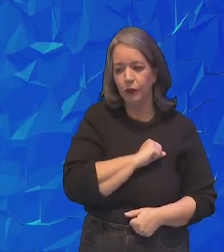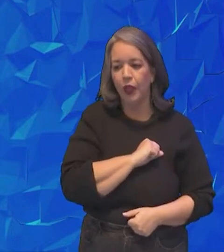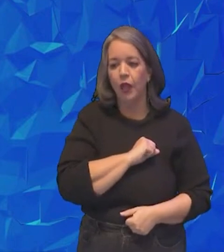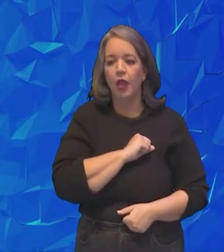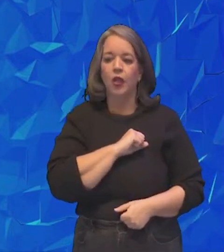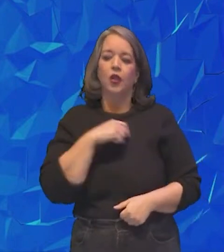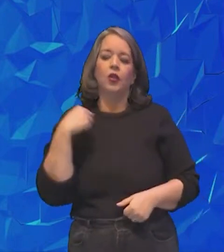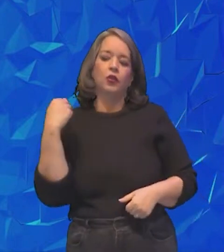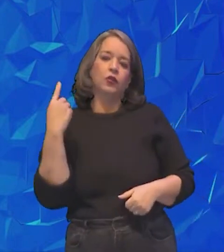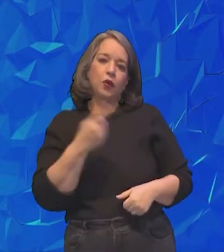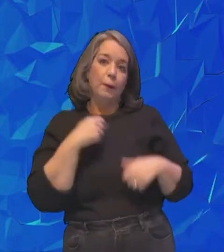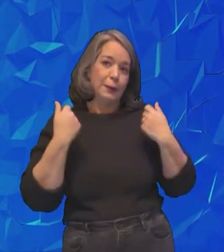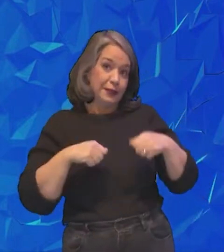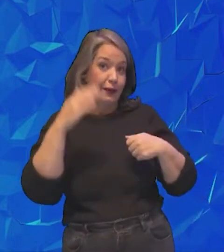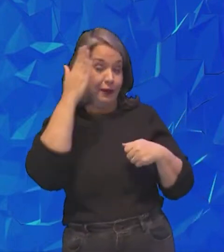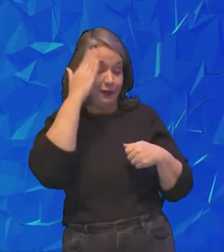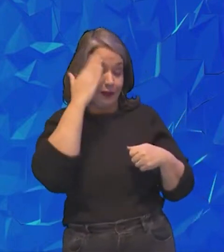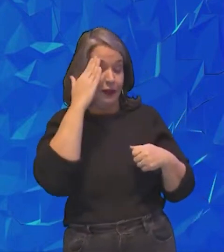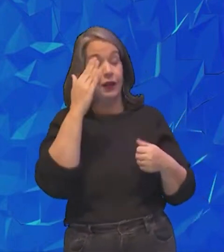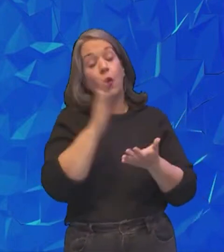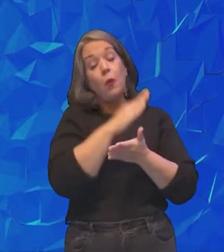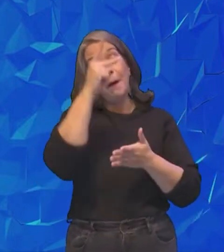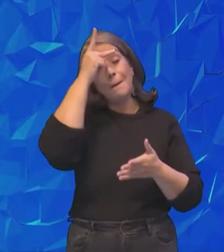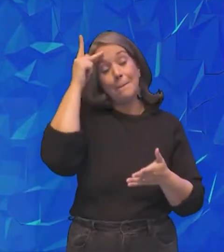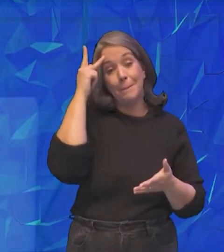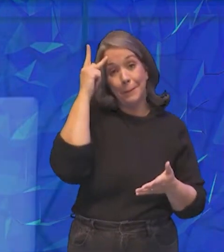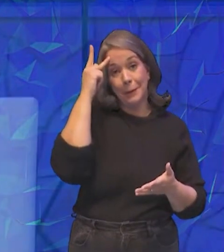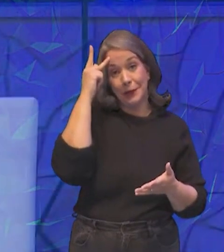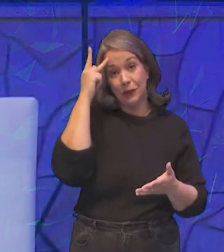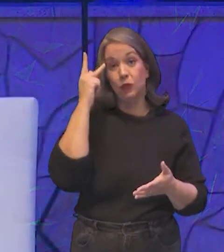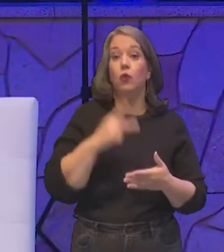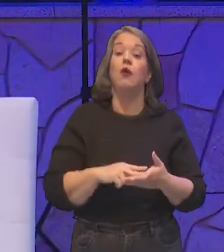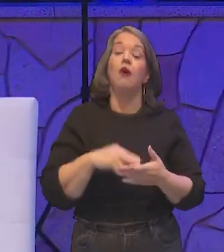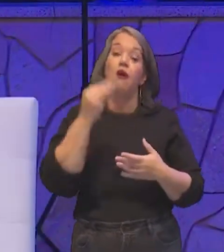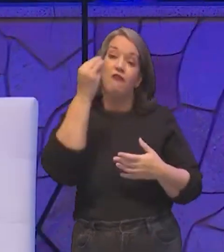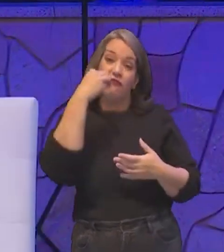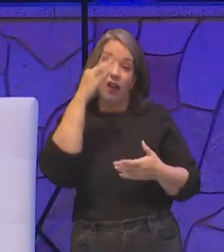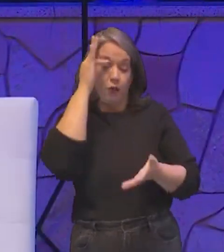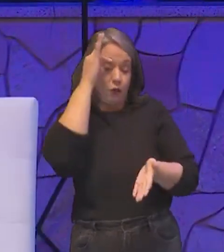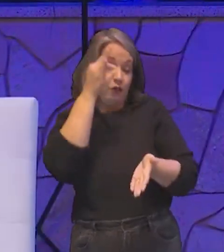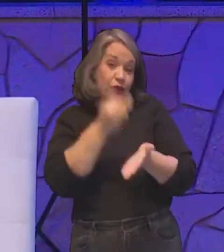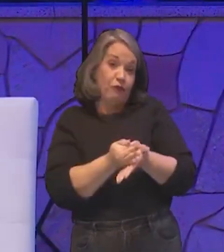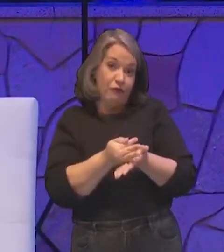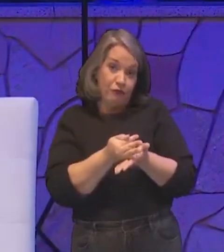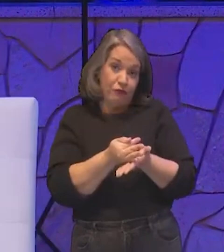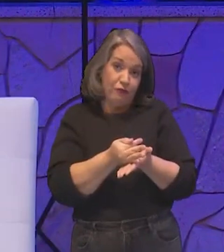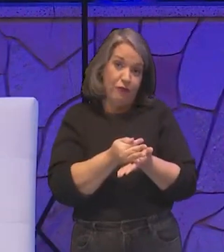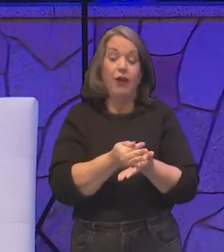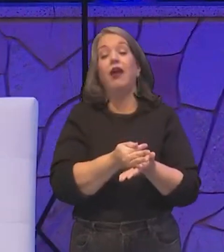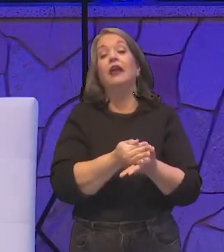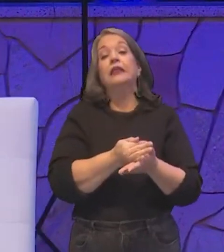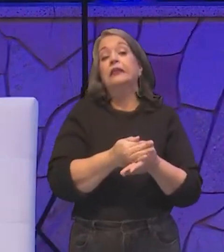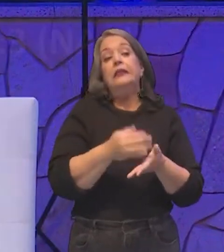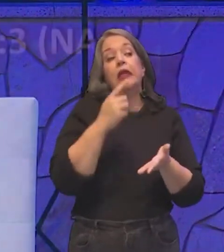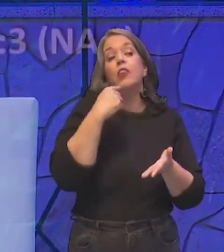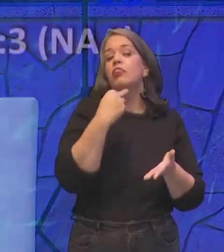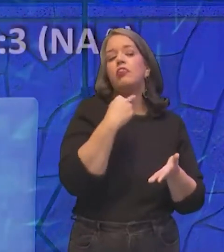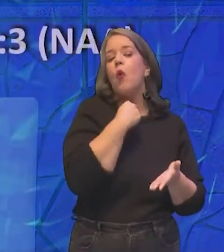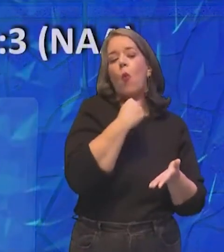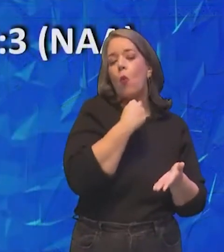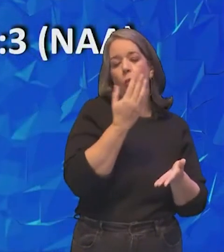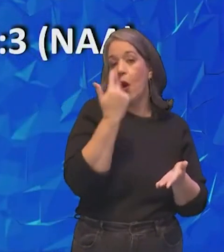de tudo, mas quem é fraco na fé, come legumes. Quem come de tudo não deve desprezar o que não come.